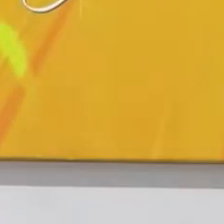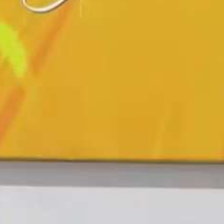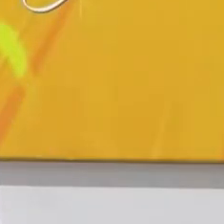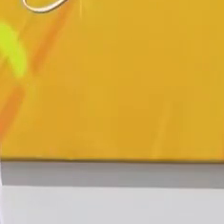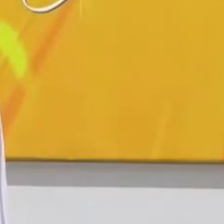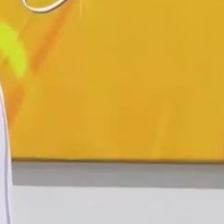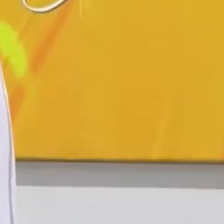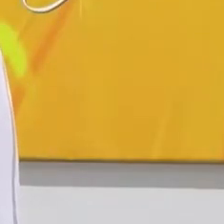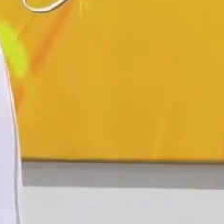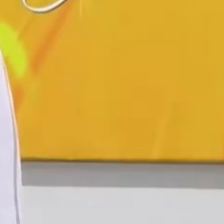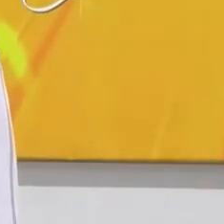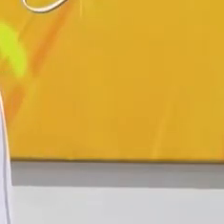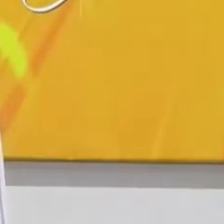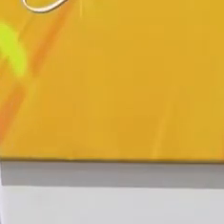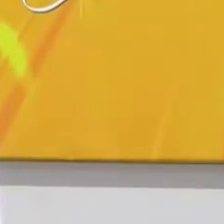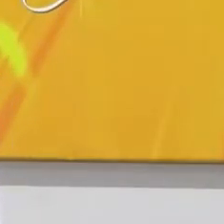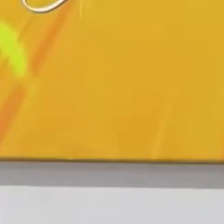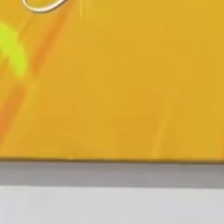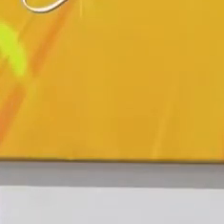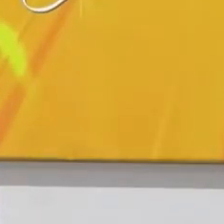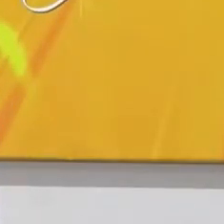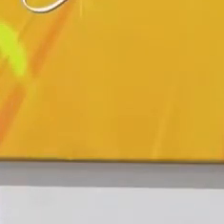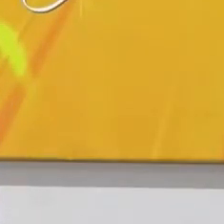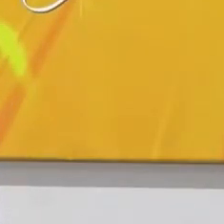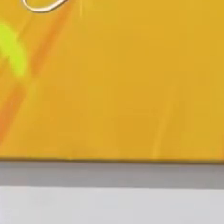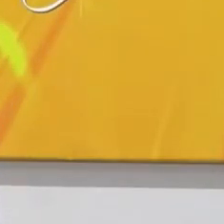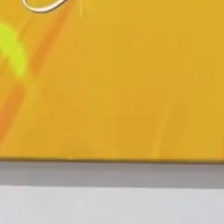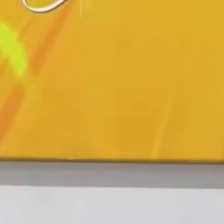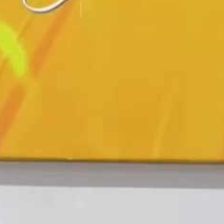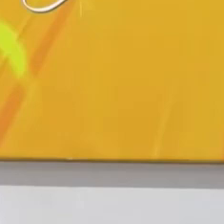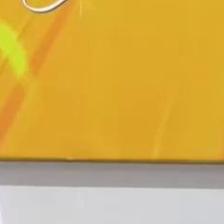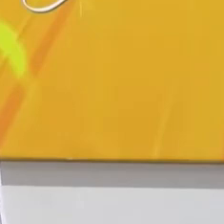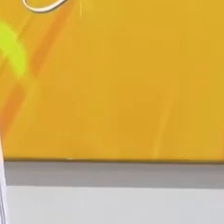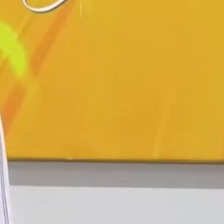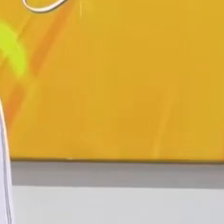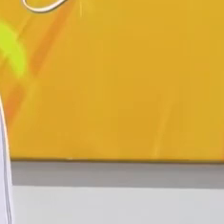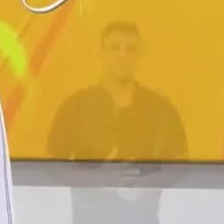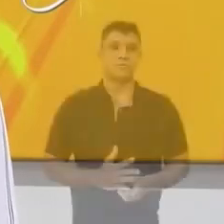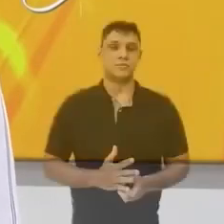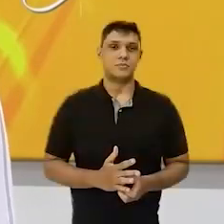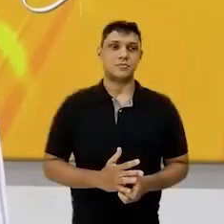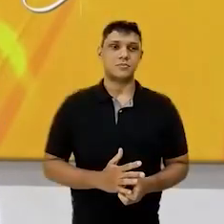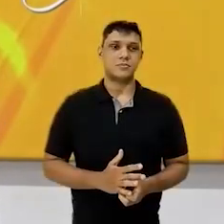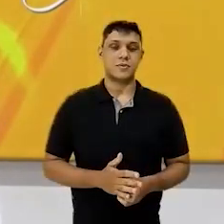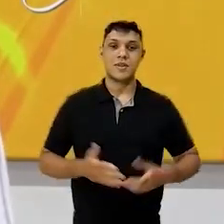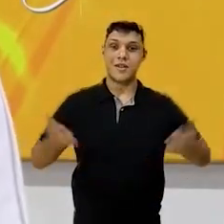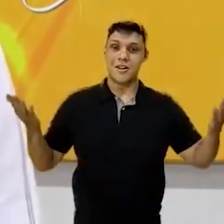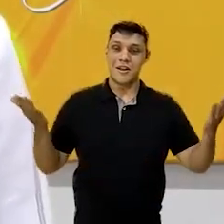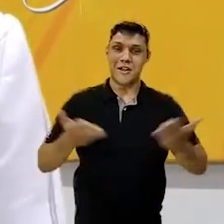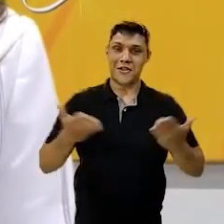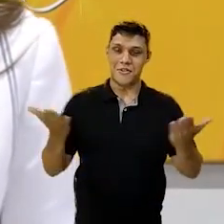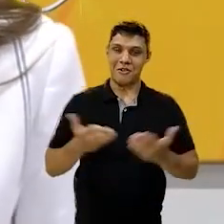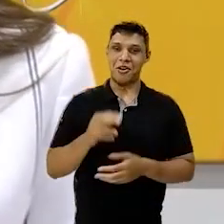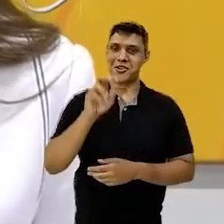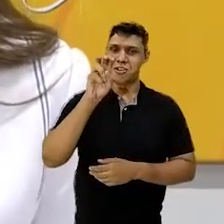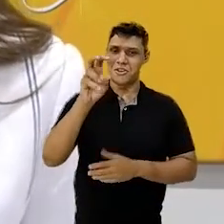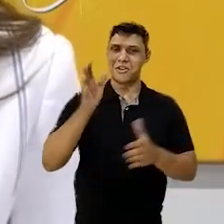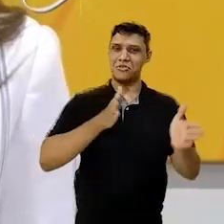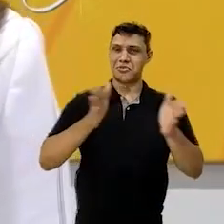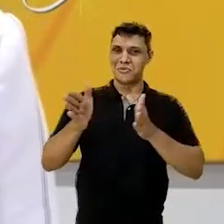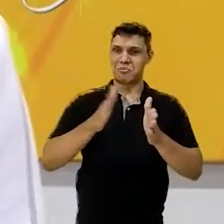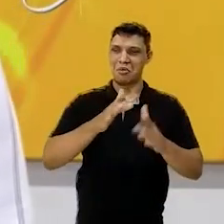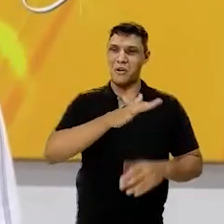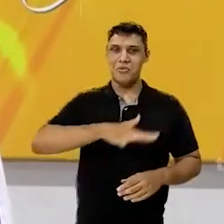Olá, estamos de volta. Este é o quinto bloco do debate inédito, do grande debate envolvendo todos